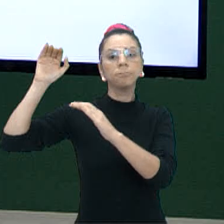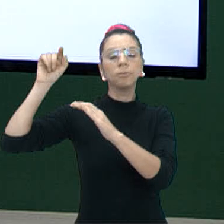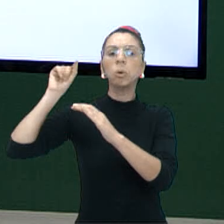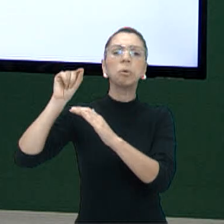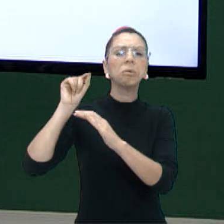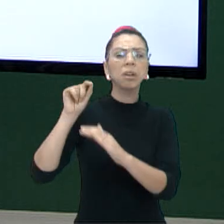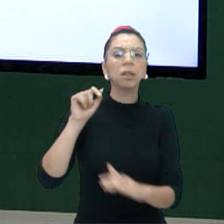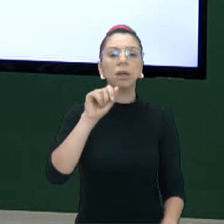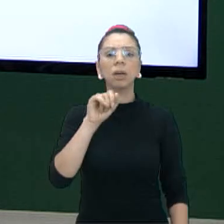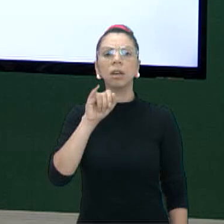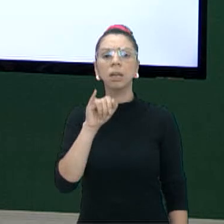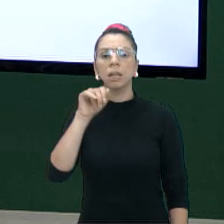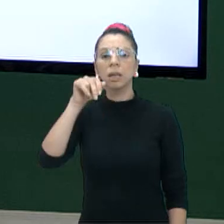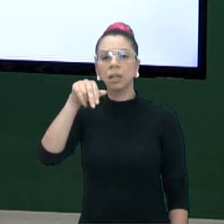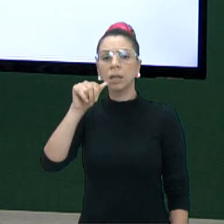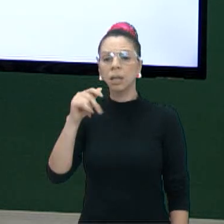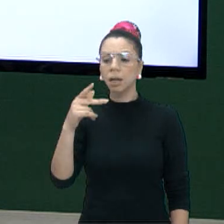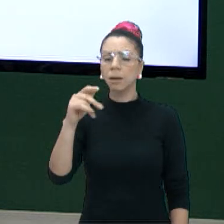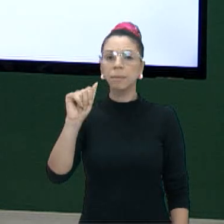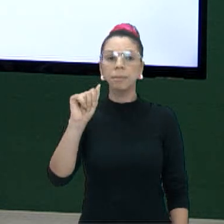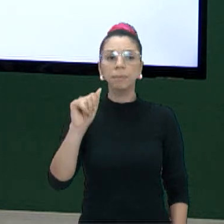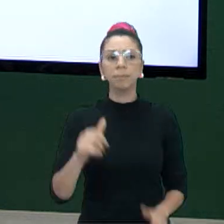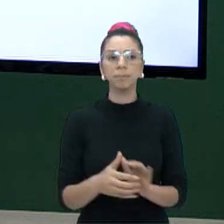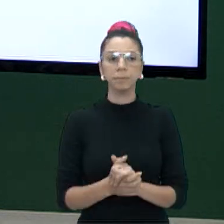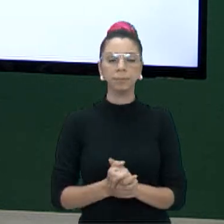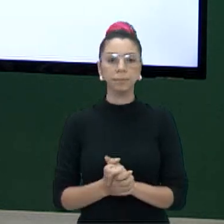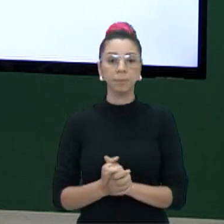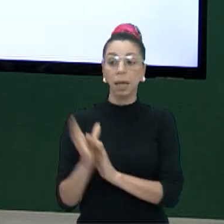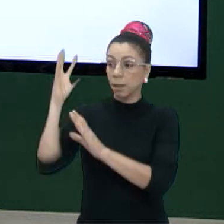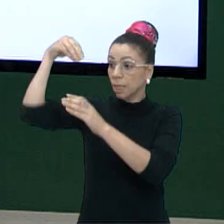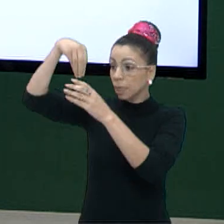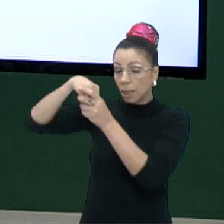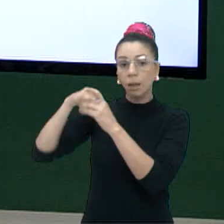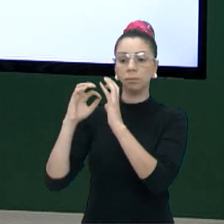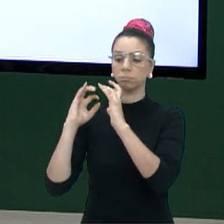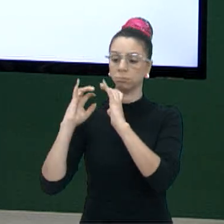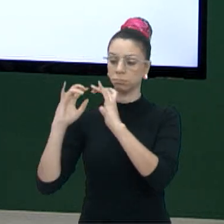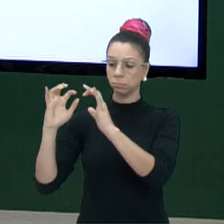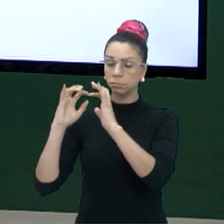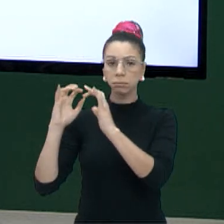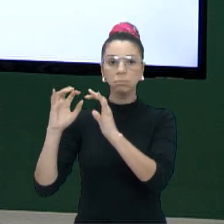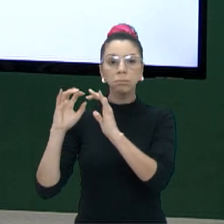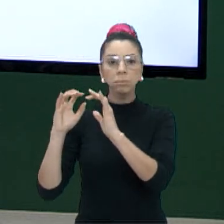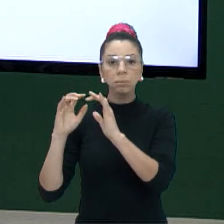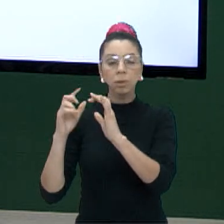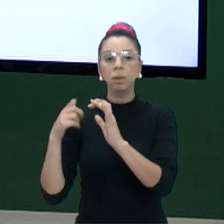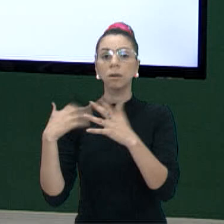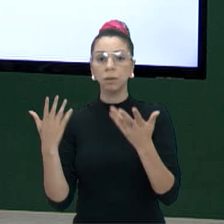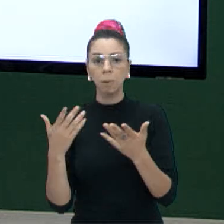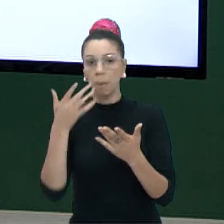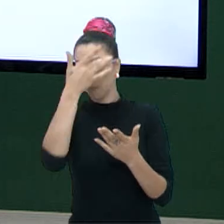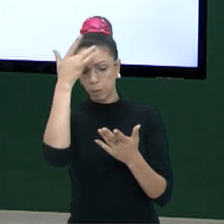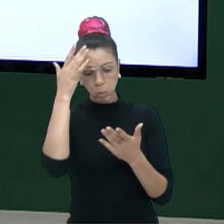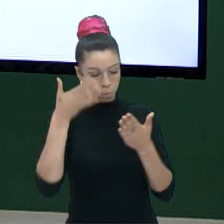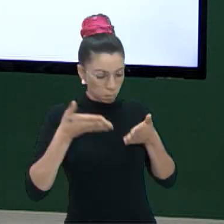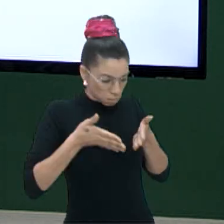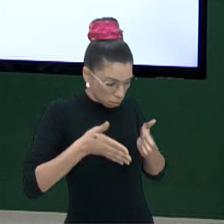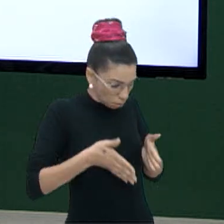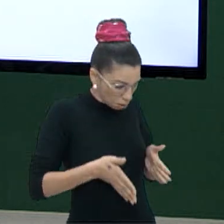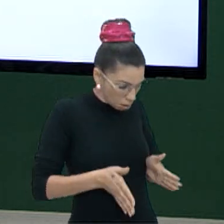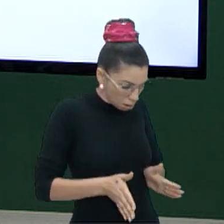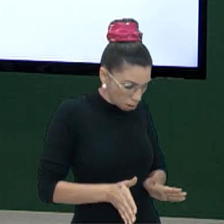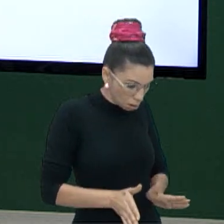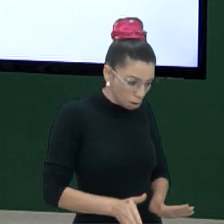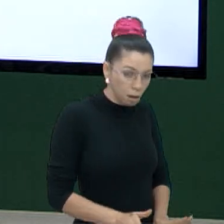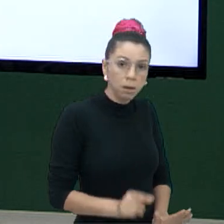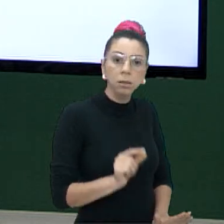é inato? Inato é aquilo que já está na nossa cabeça, é uma capacidade que já nasce conosco, não é uma capacidade